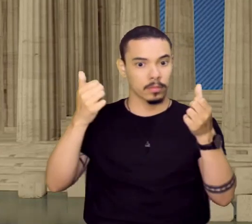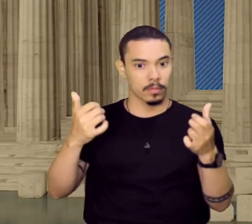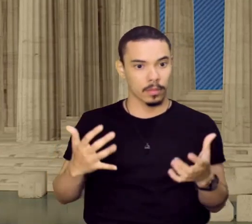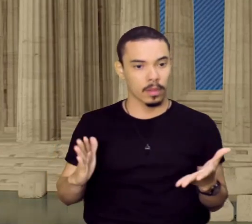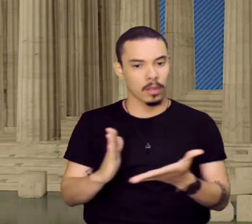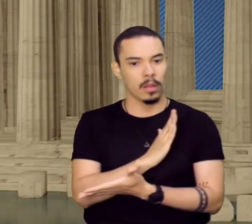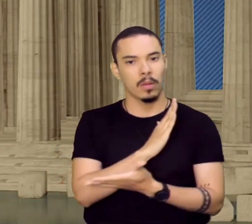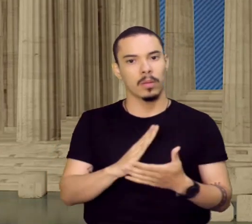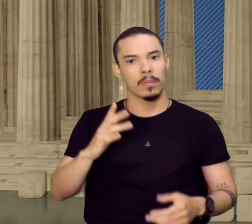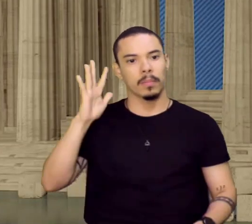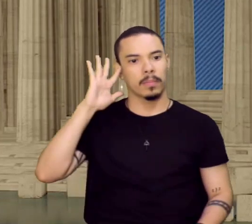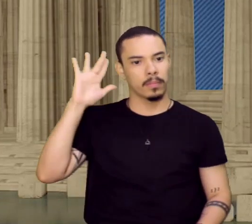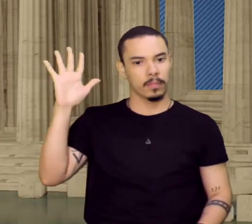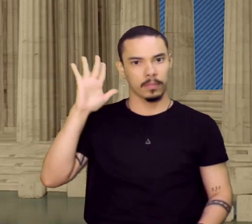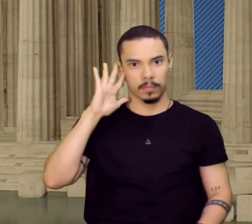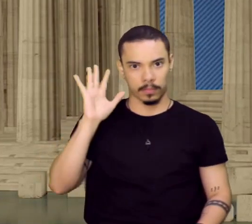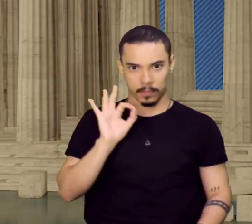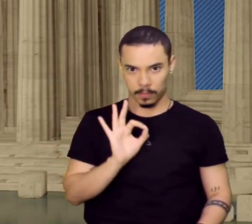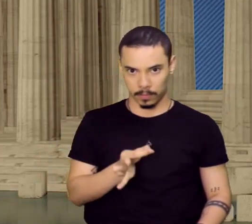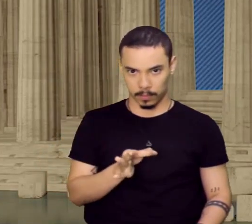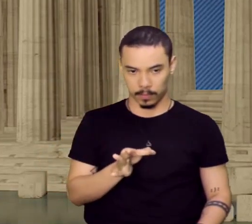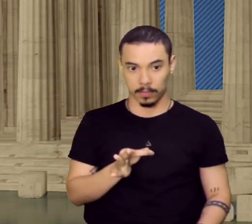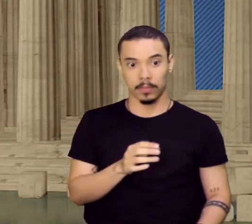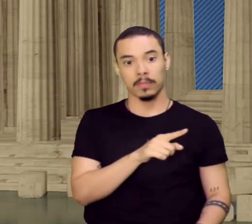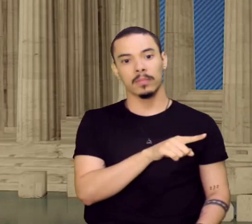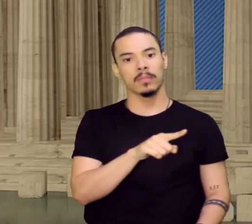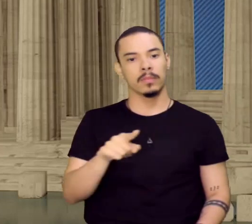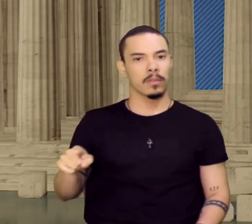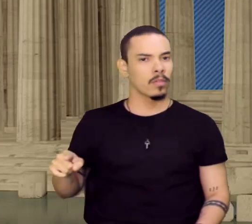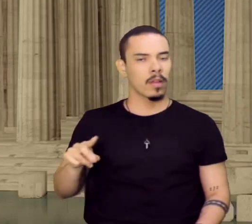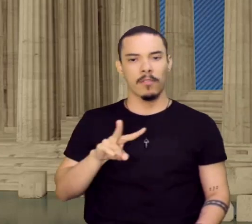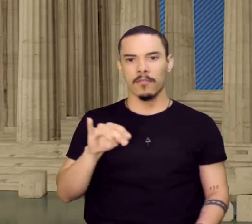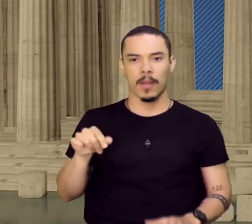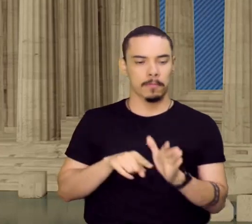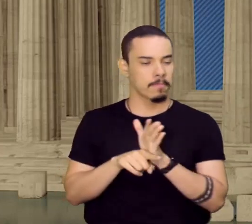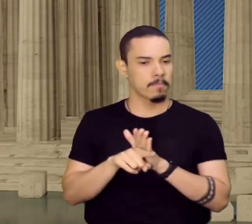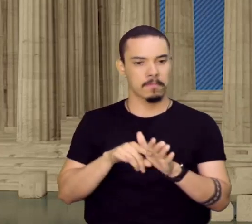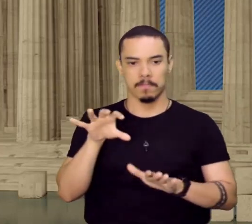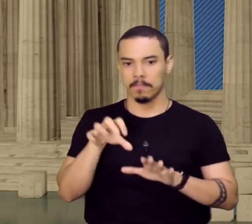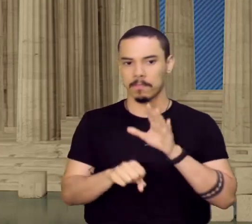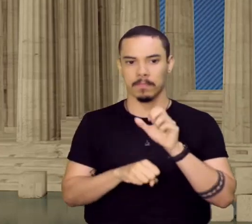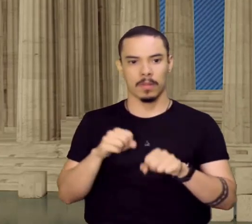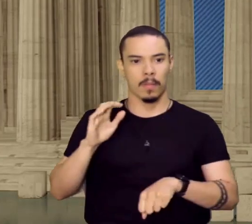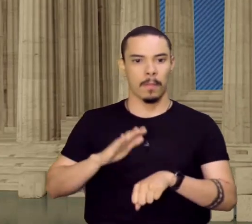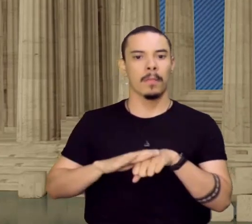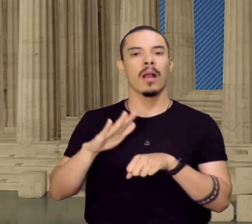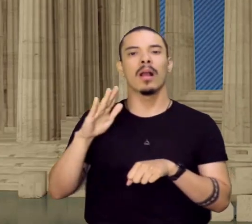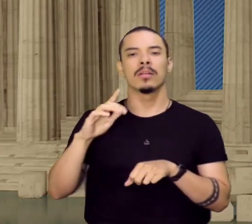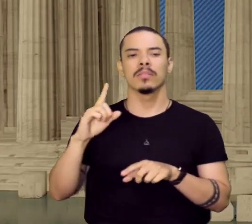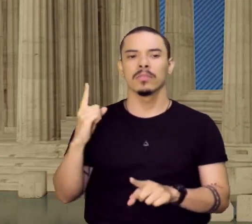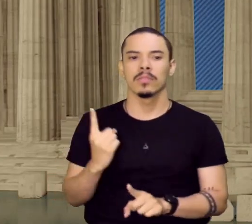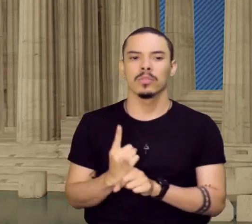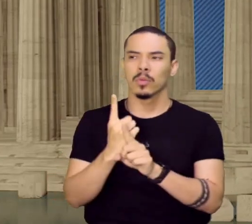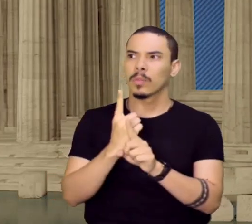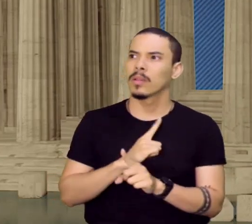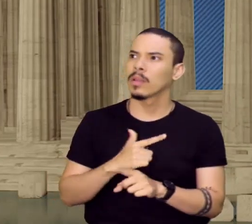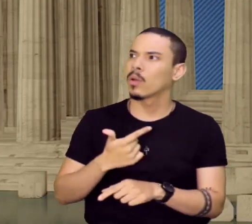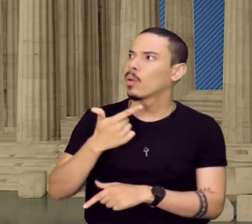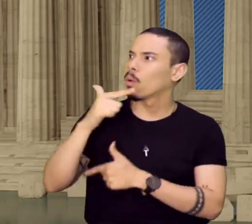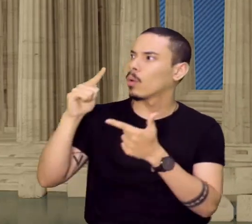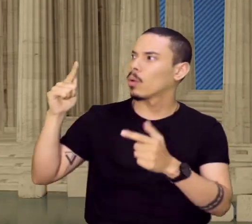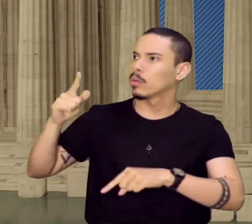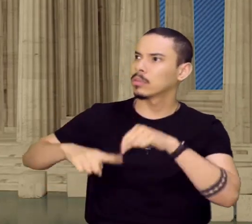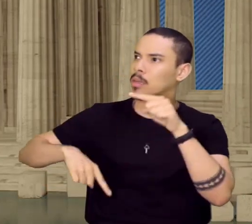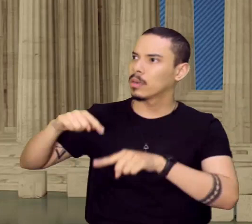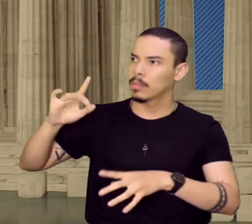alguns pensadores pré-socráticos. E vocês vão além. Eu vou descobrir, existem outros elementos da natureza que